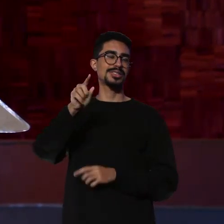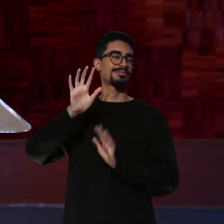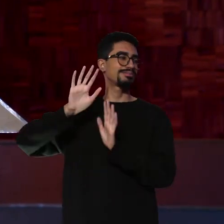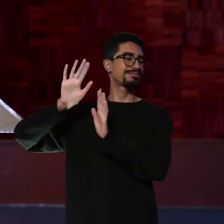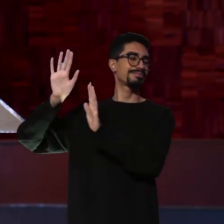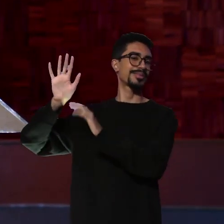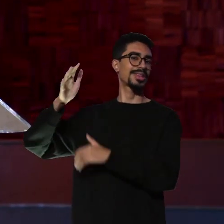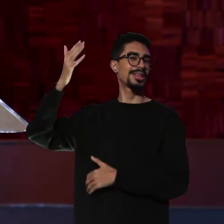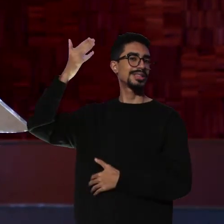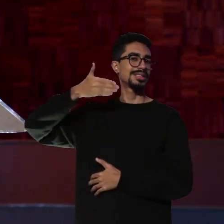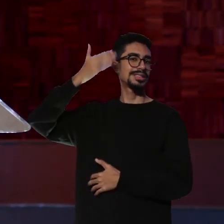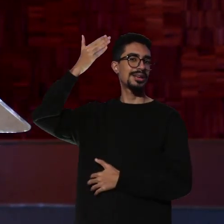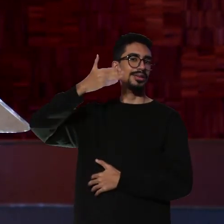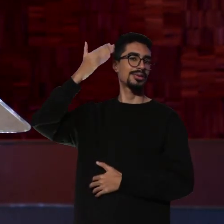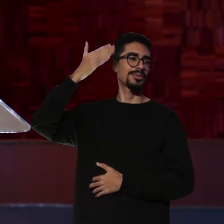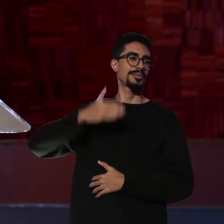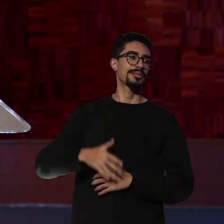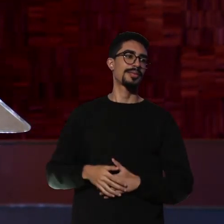E sabe,